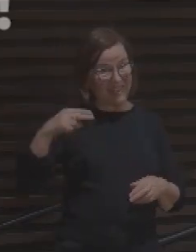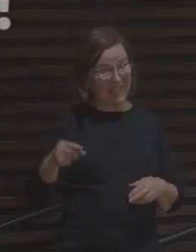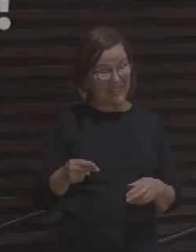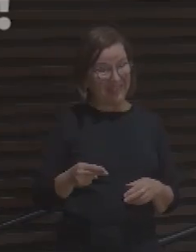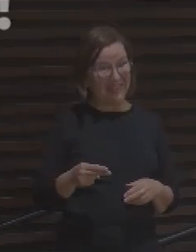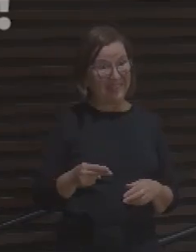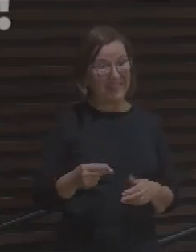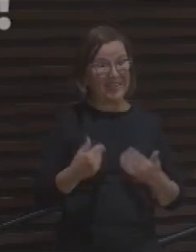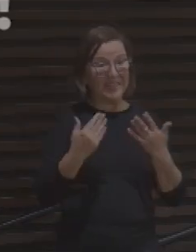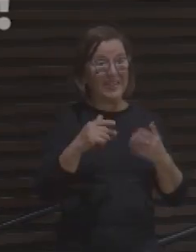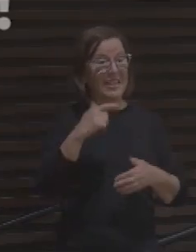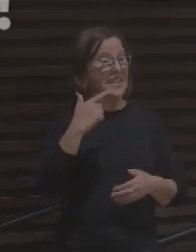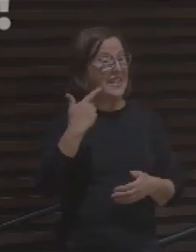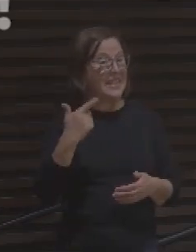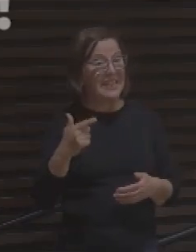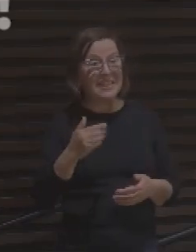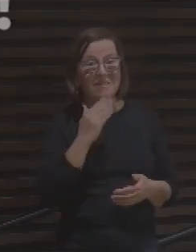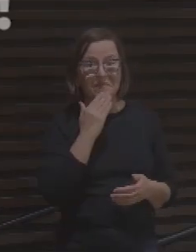mácula,